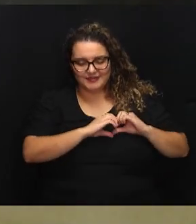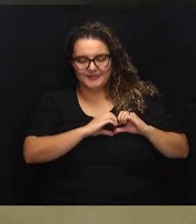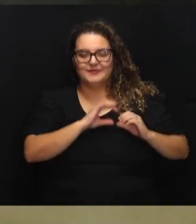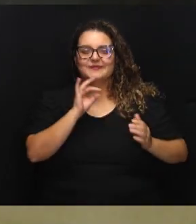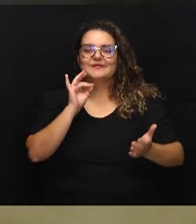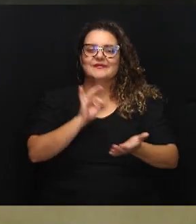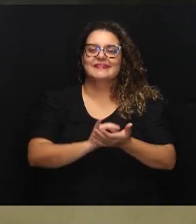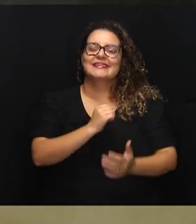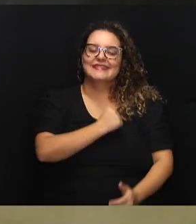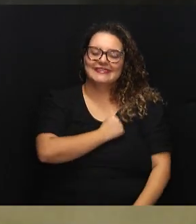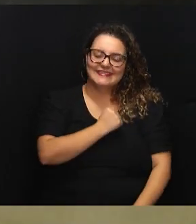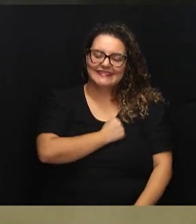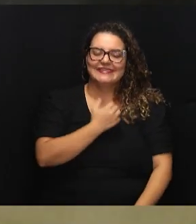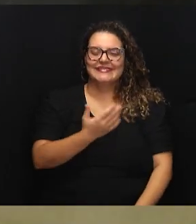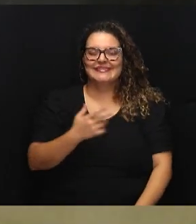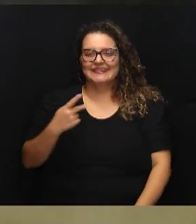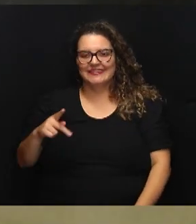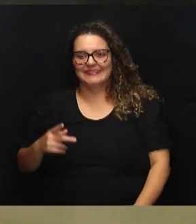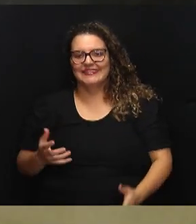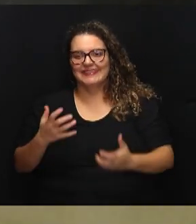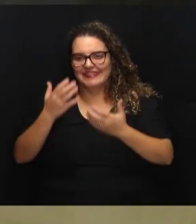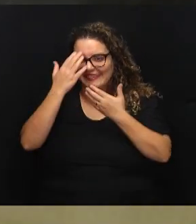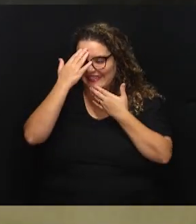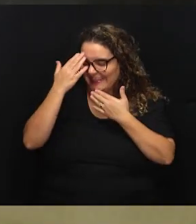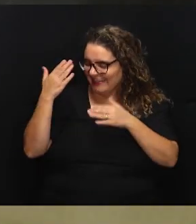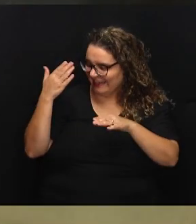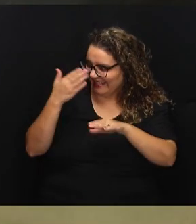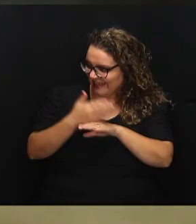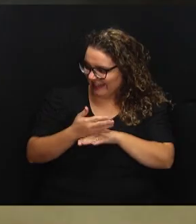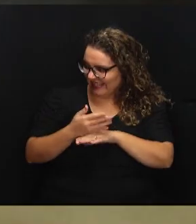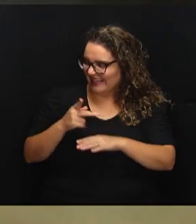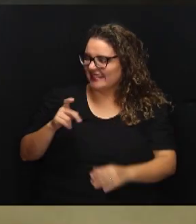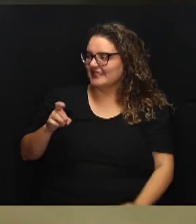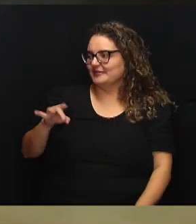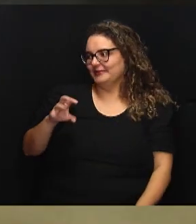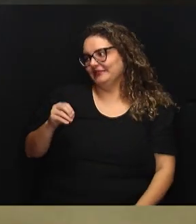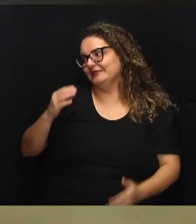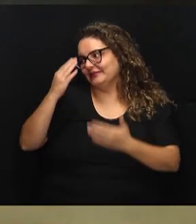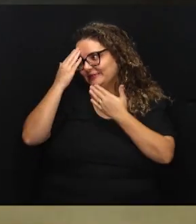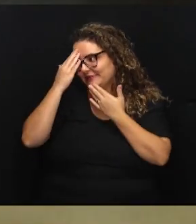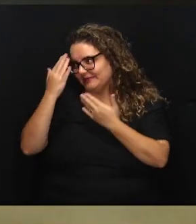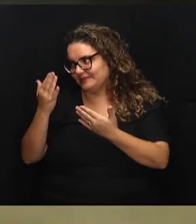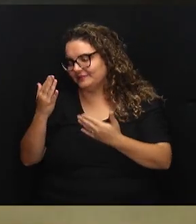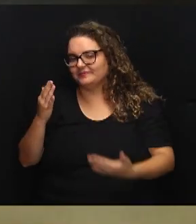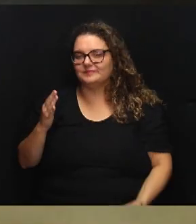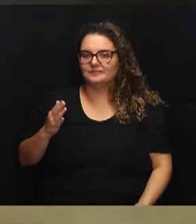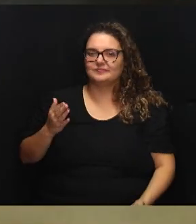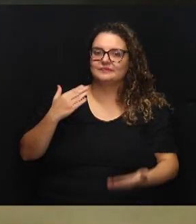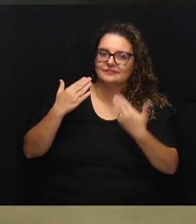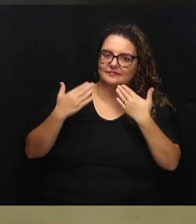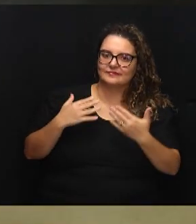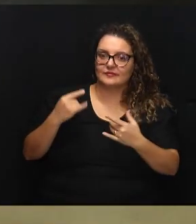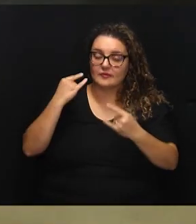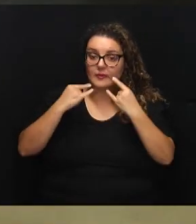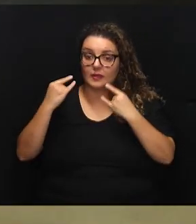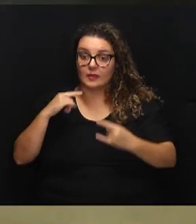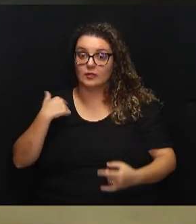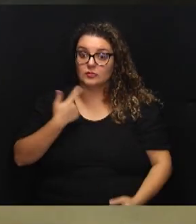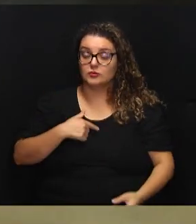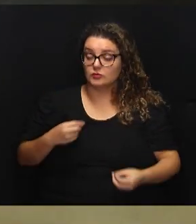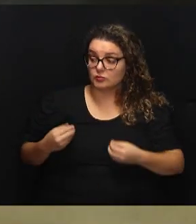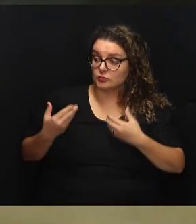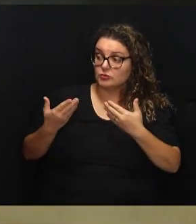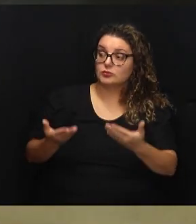seja do coração delas. Eu quero agradecer a participação. Pedro, obrigada, viu? Acho que um bate-papo bem interessante. Nós